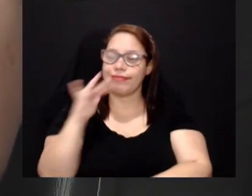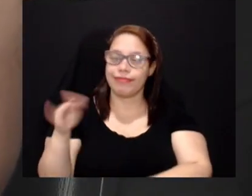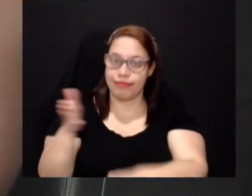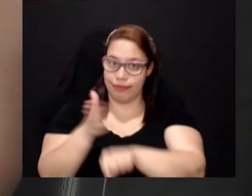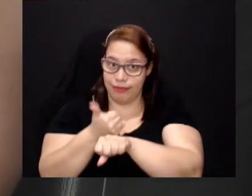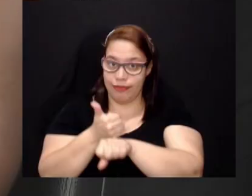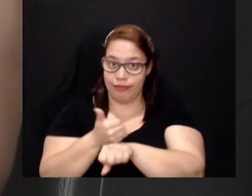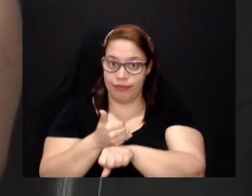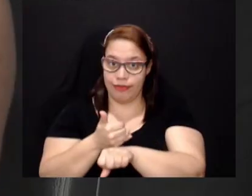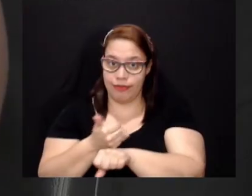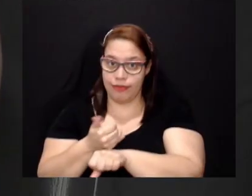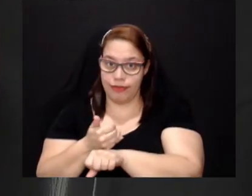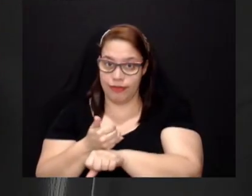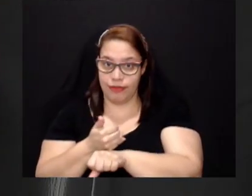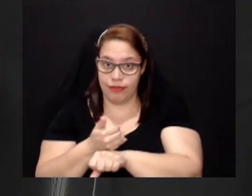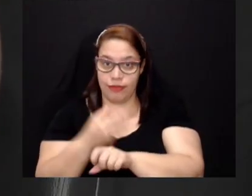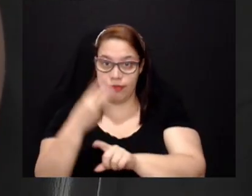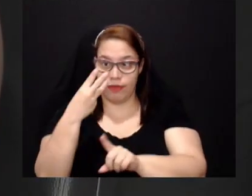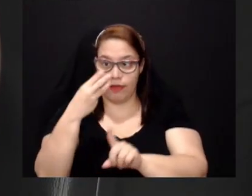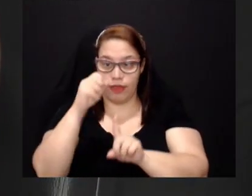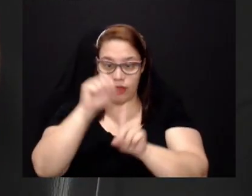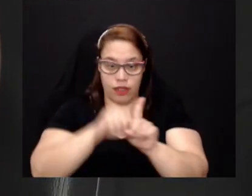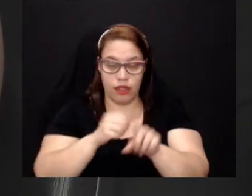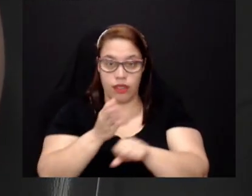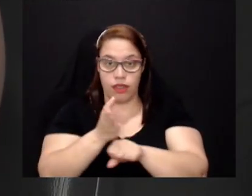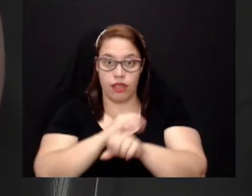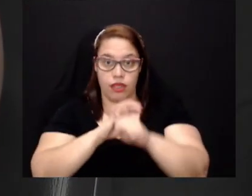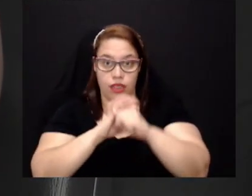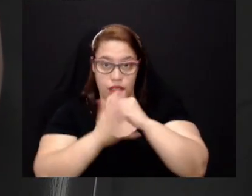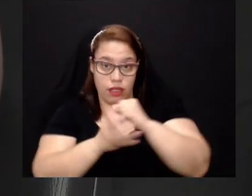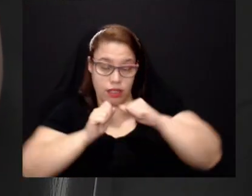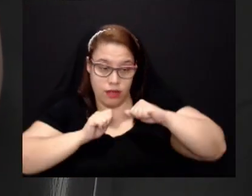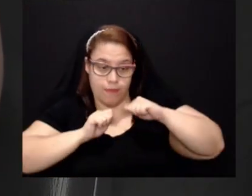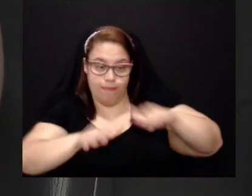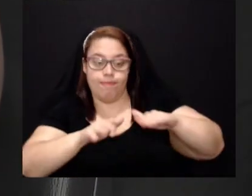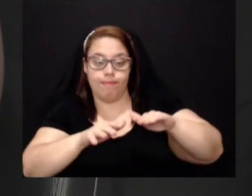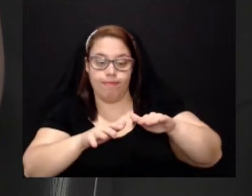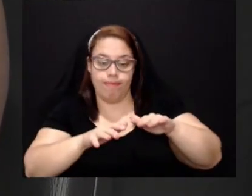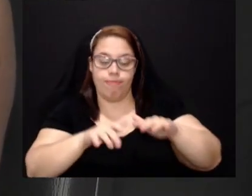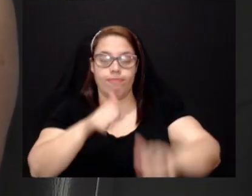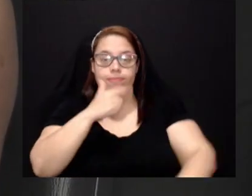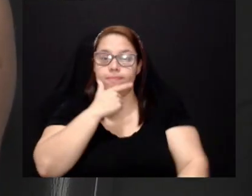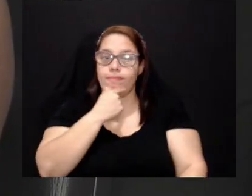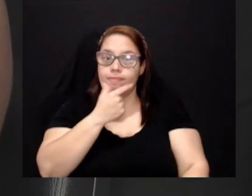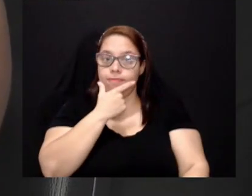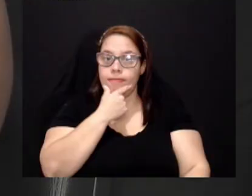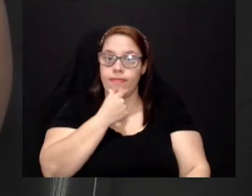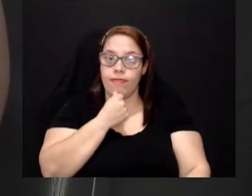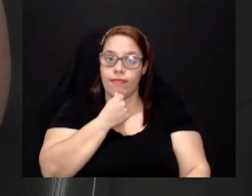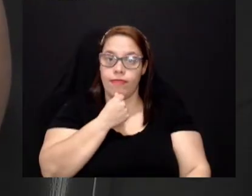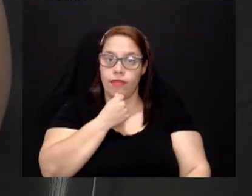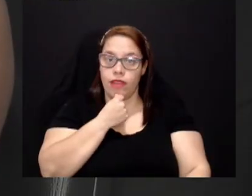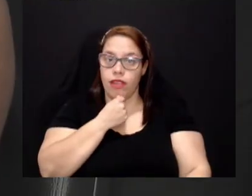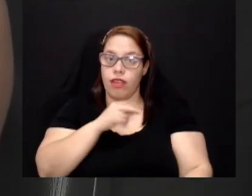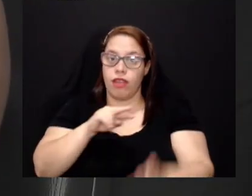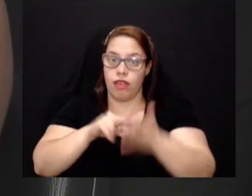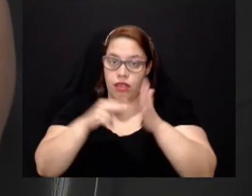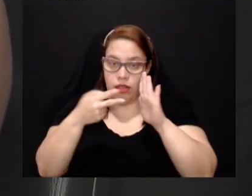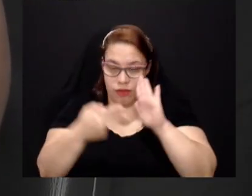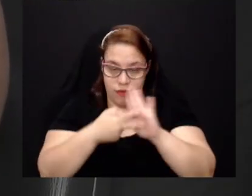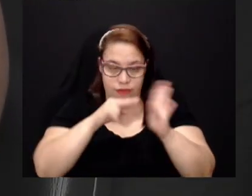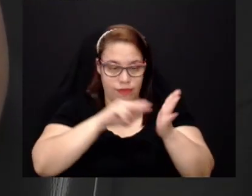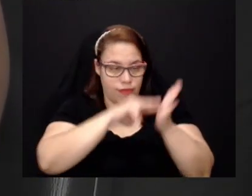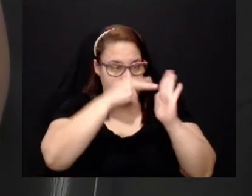nasceu 3 meses antes da pandemia. Então é um menino que veio assim para ressignificar muitas coisas da